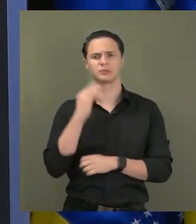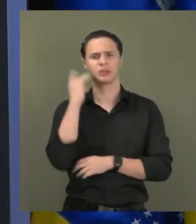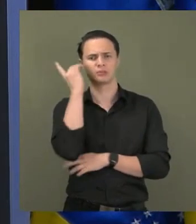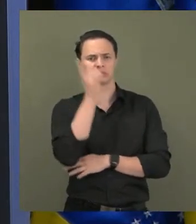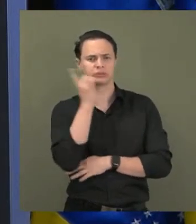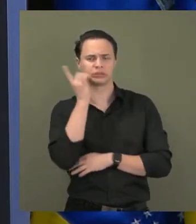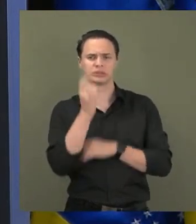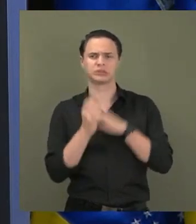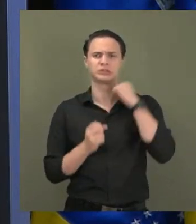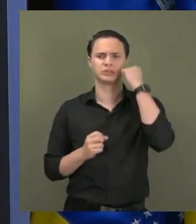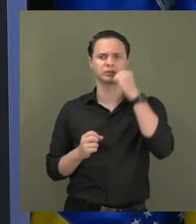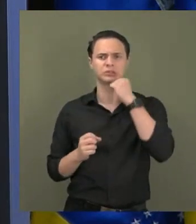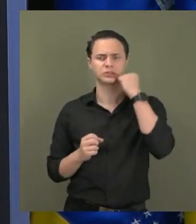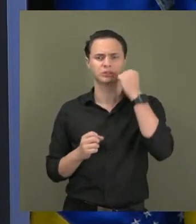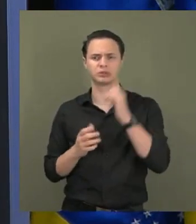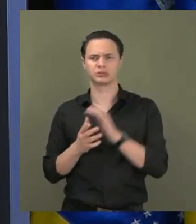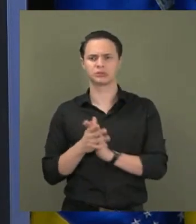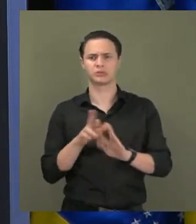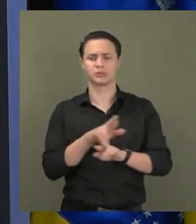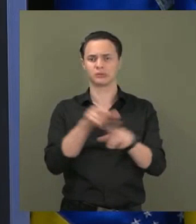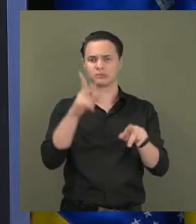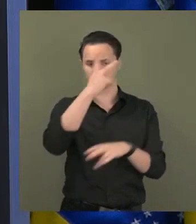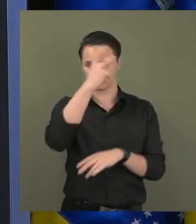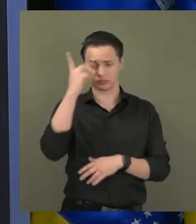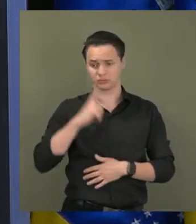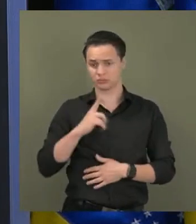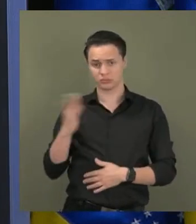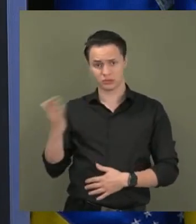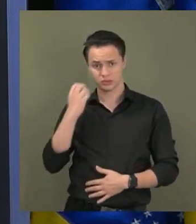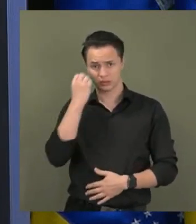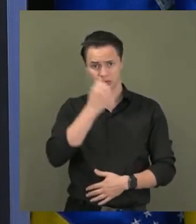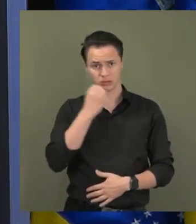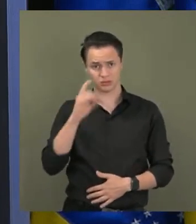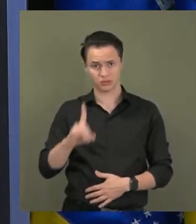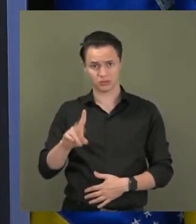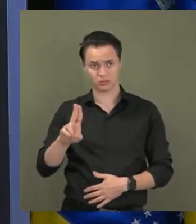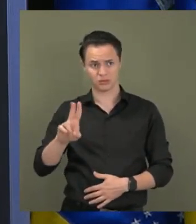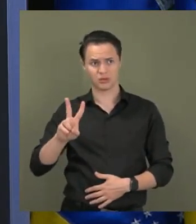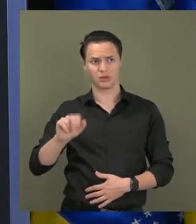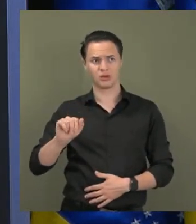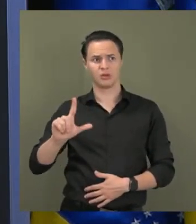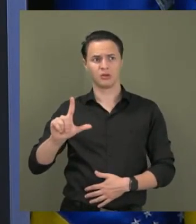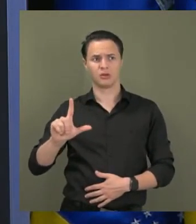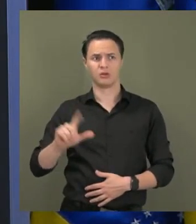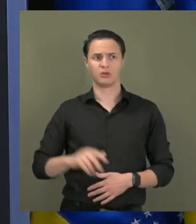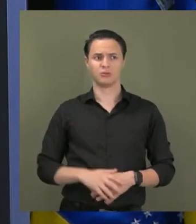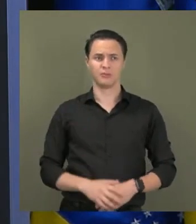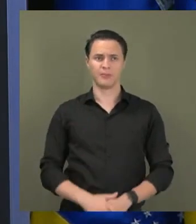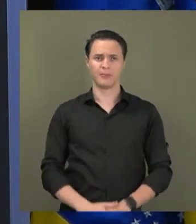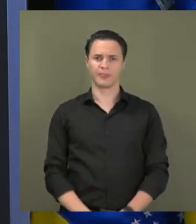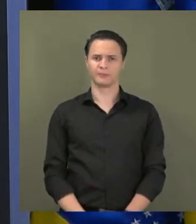deputados, senadores com gabinetes invadidos. Está aqui o senador Marcos Duval.